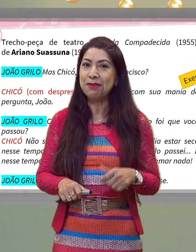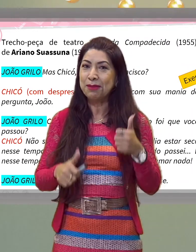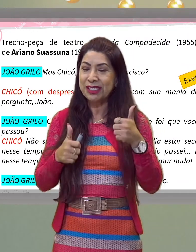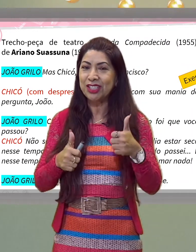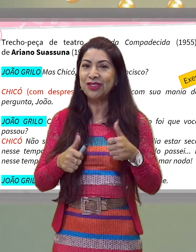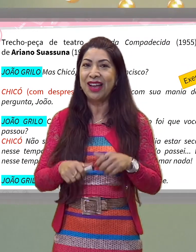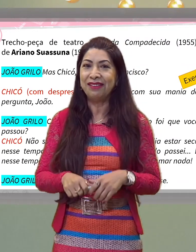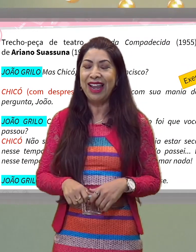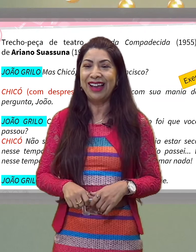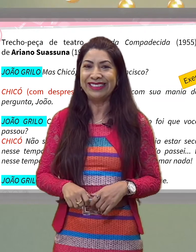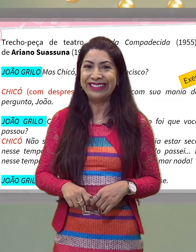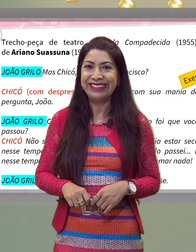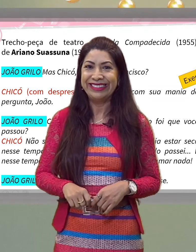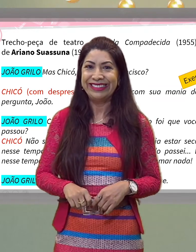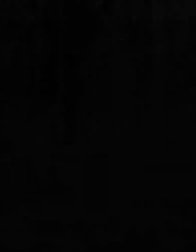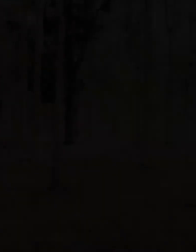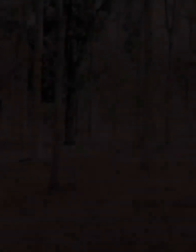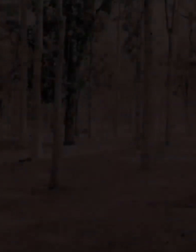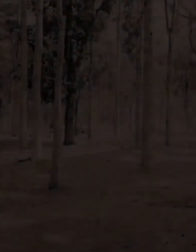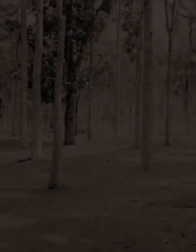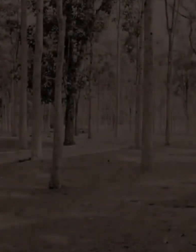recurso como exemplo para te ajudar. Vai lá!